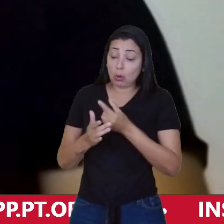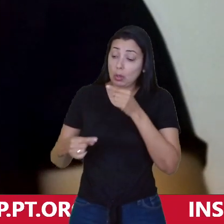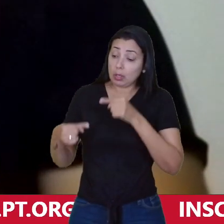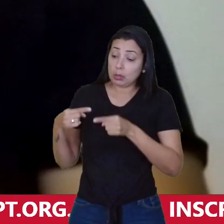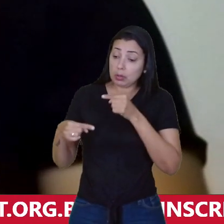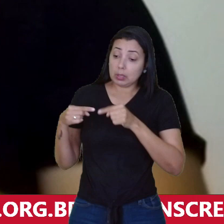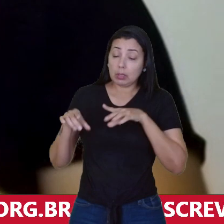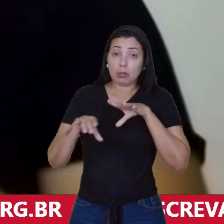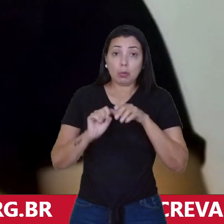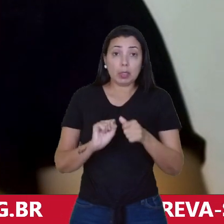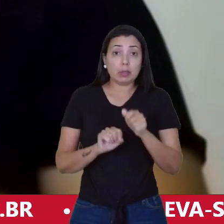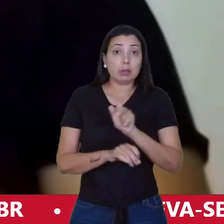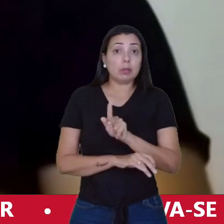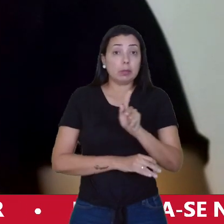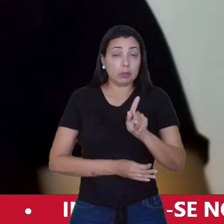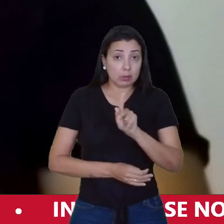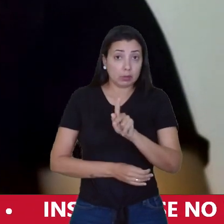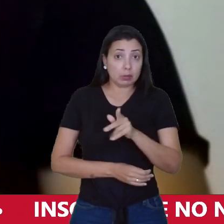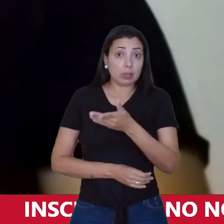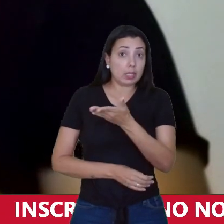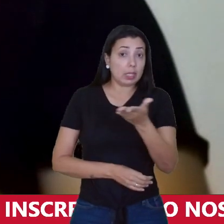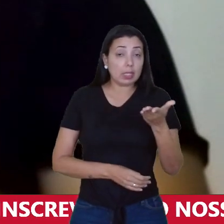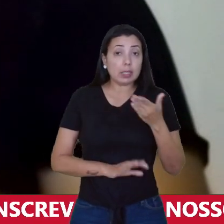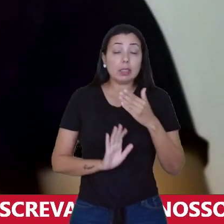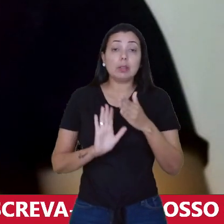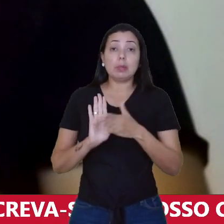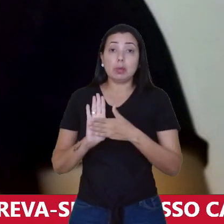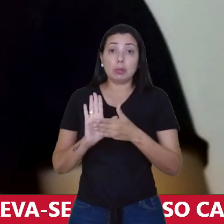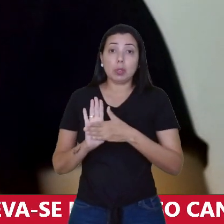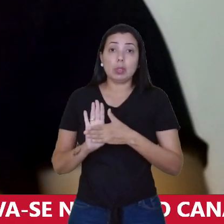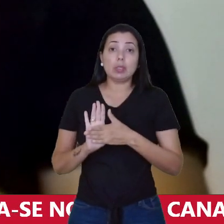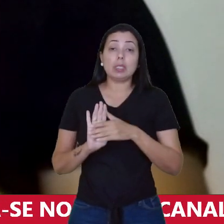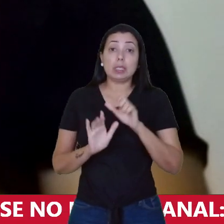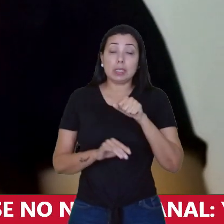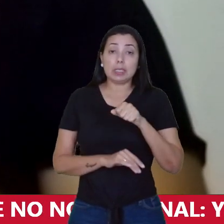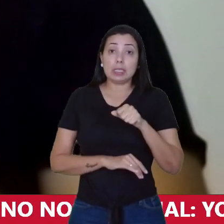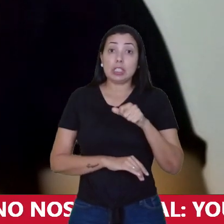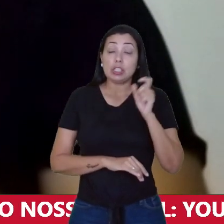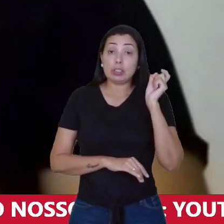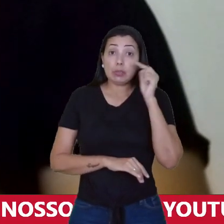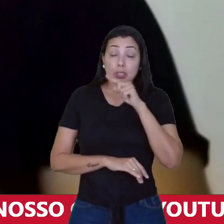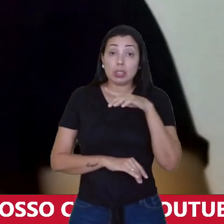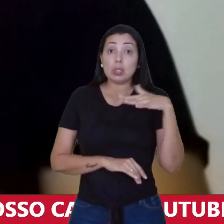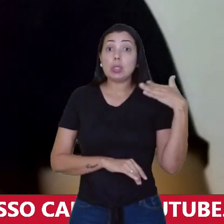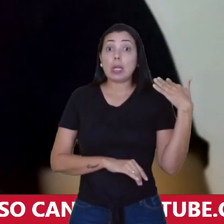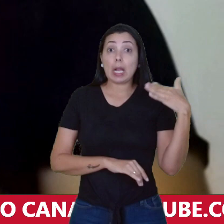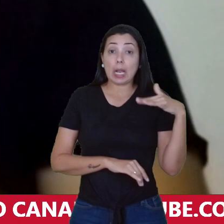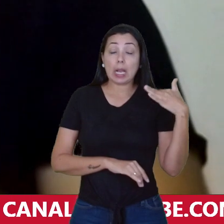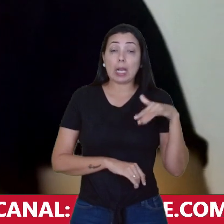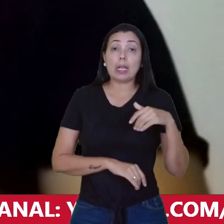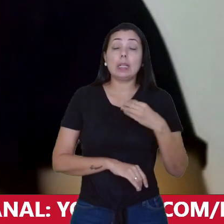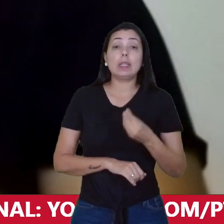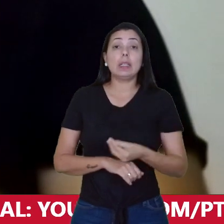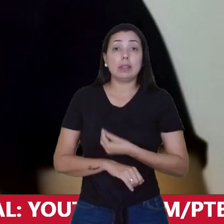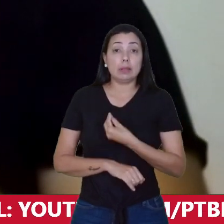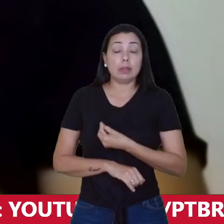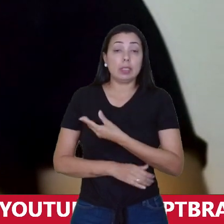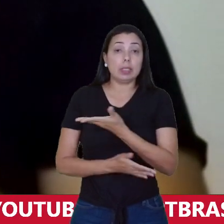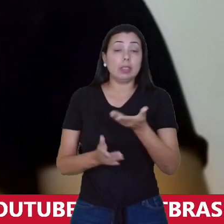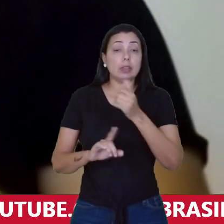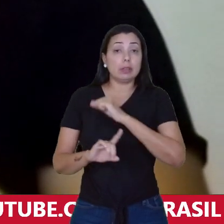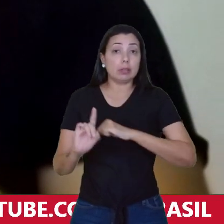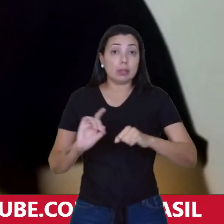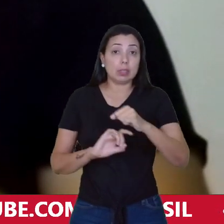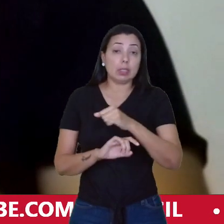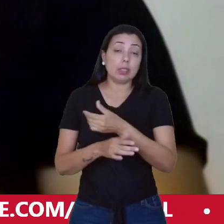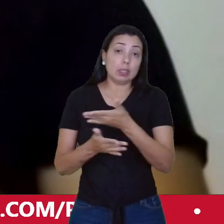na formação de professores, essa pauta que é tão cara, tão necessária para a vida em sociedade,